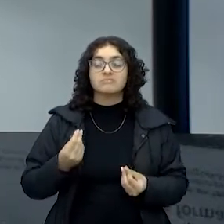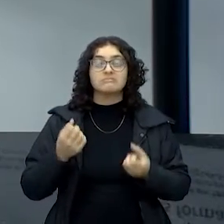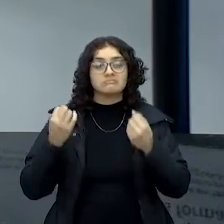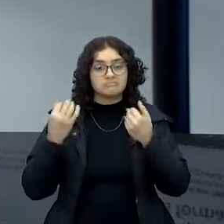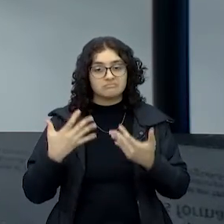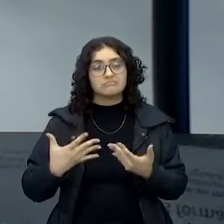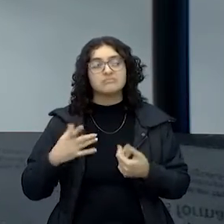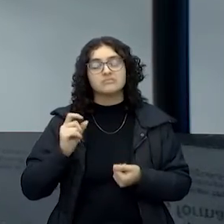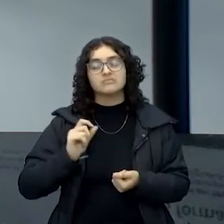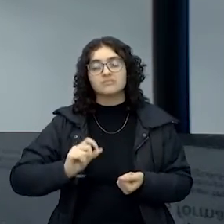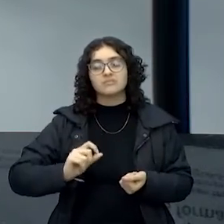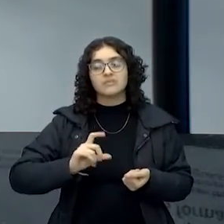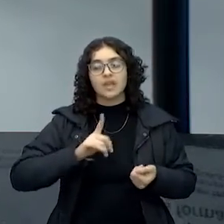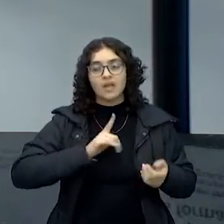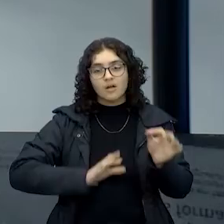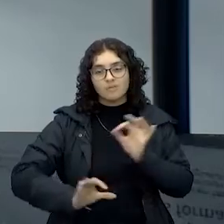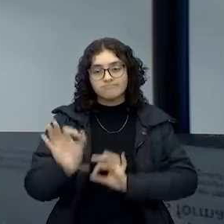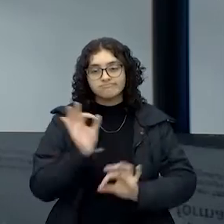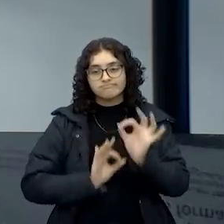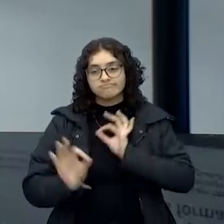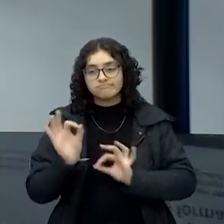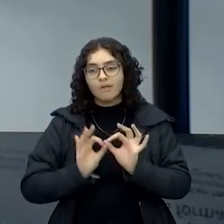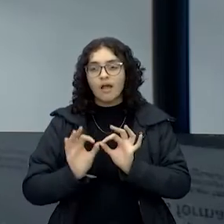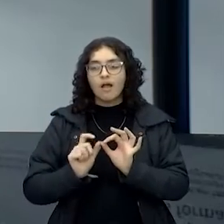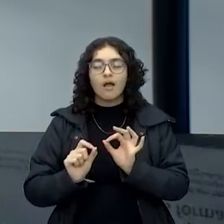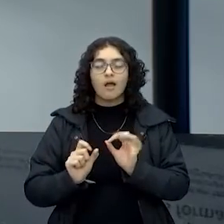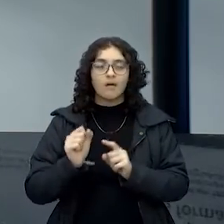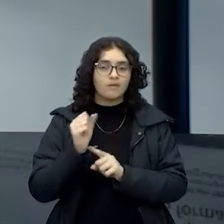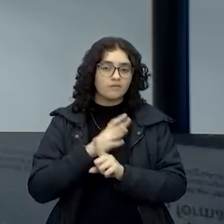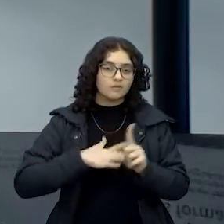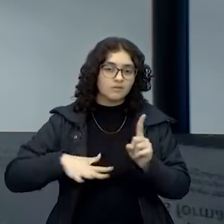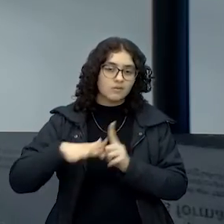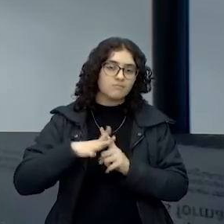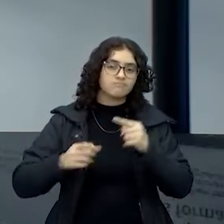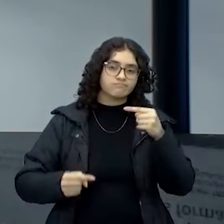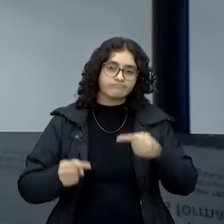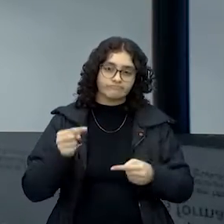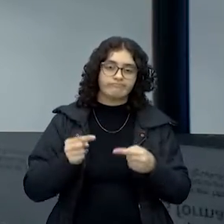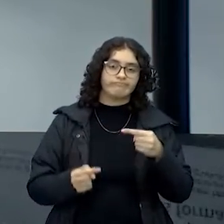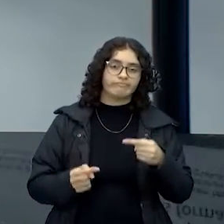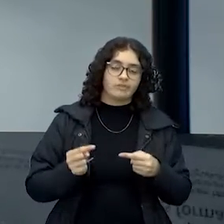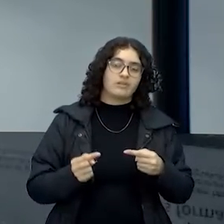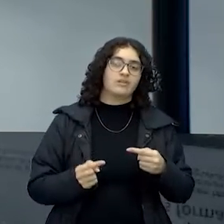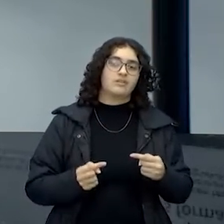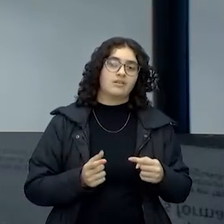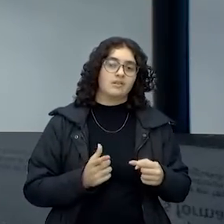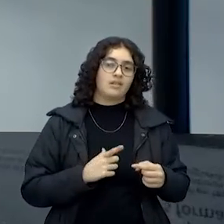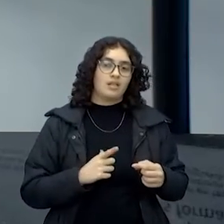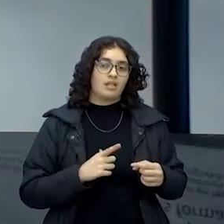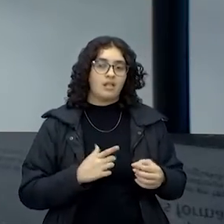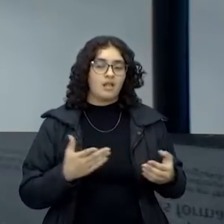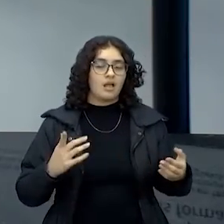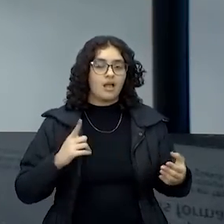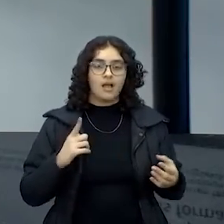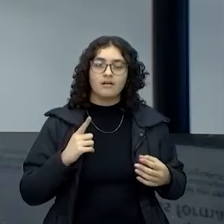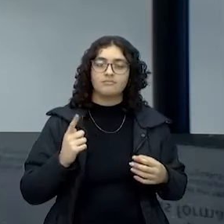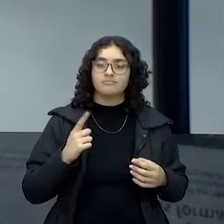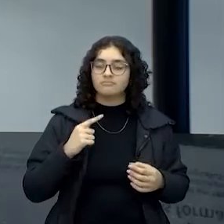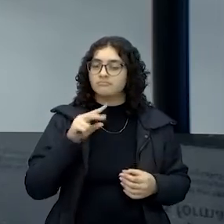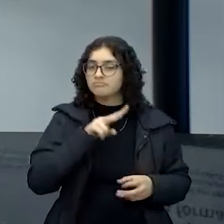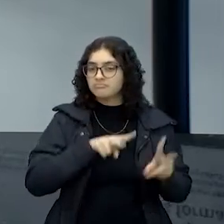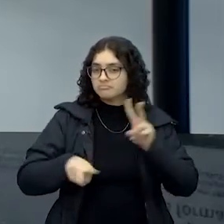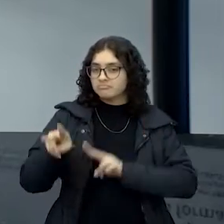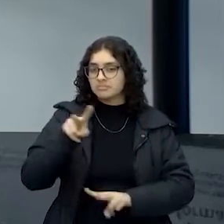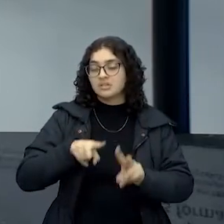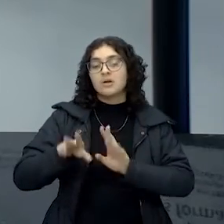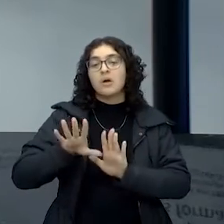aí, sobre essa organização social, política, que está aí ao nosso redor. E para a gente